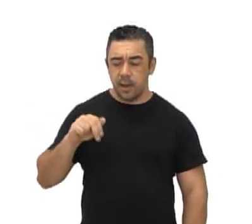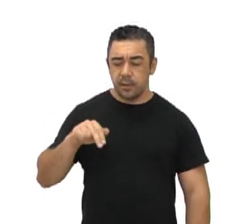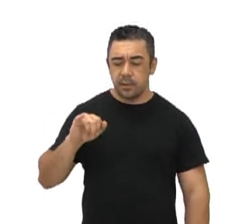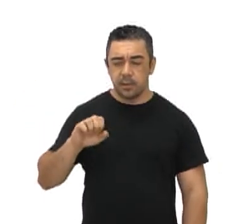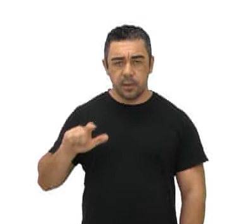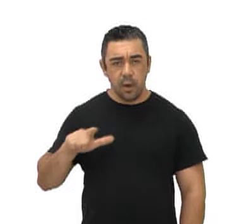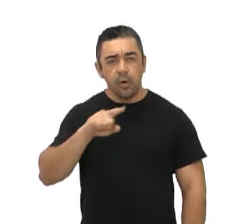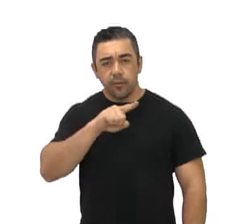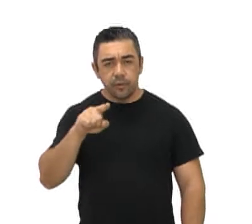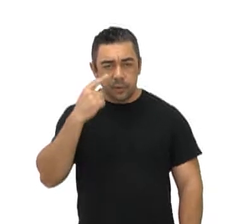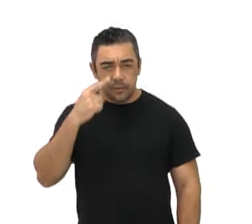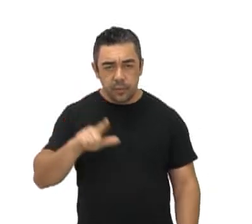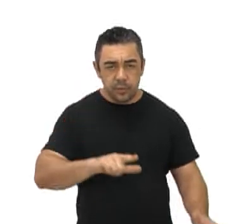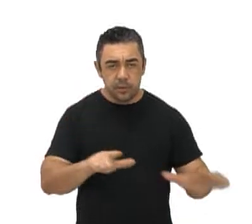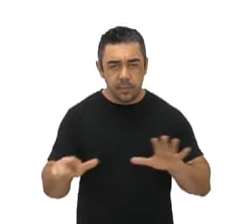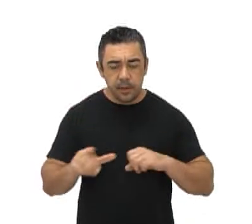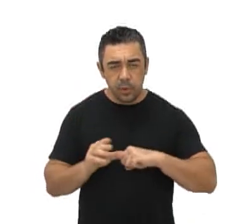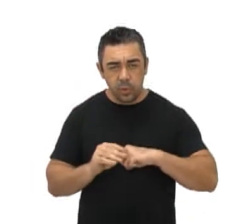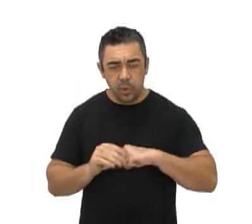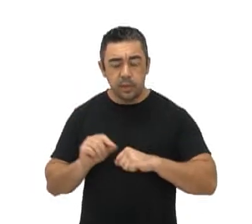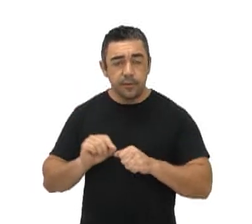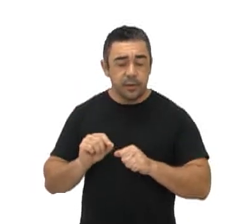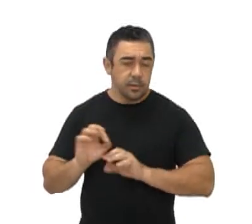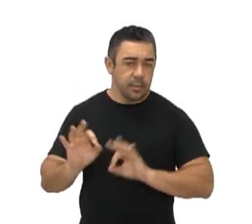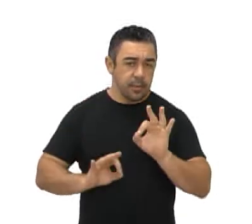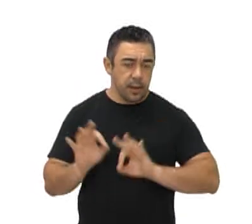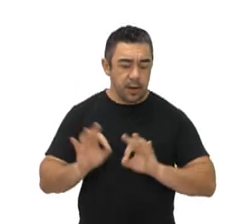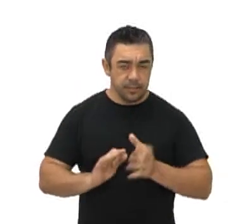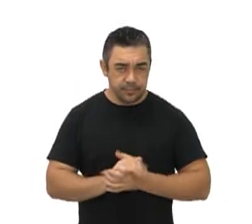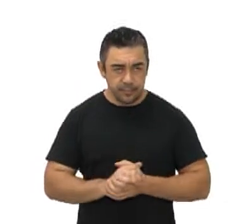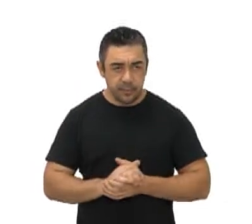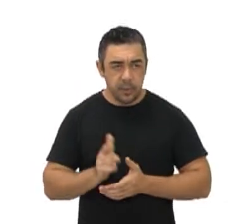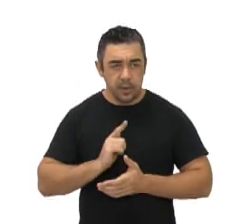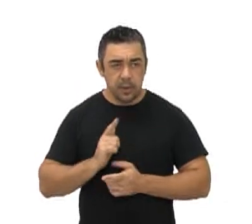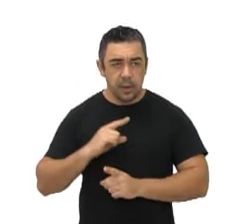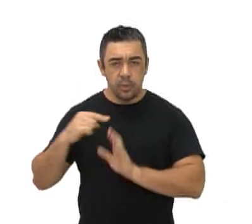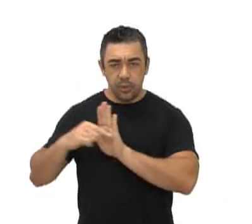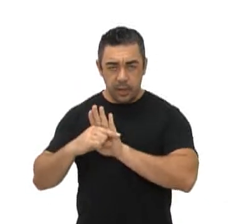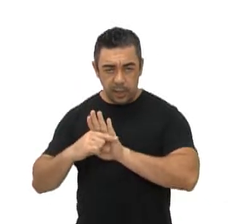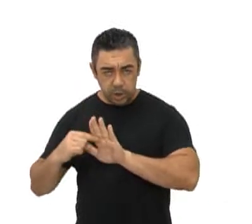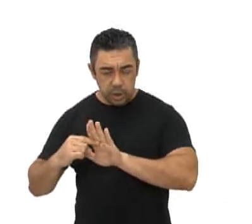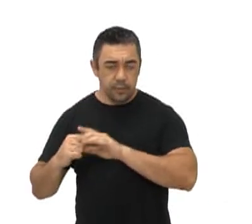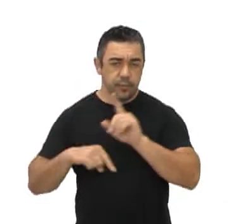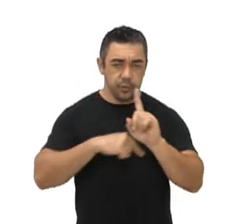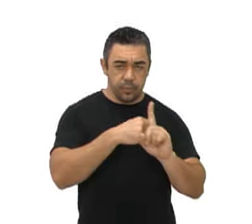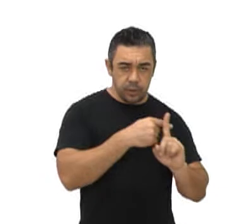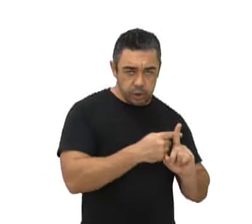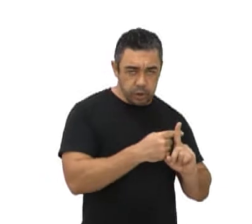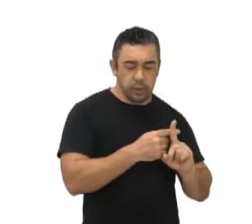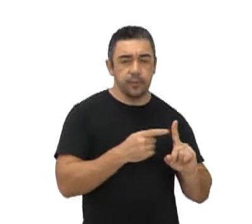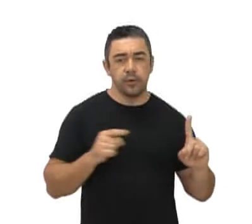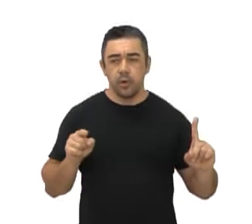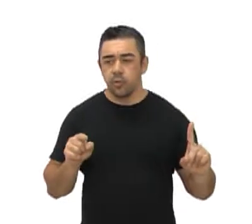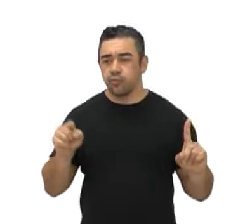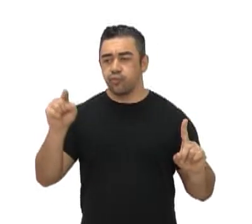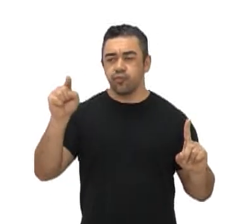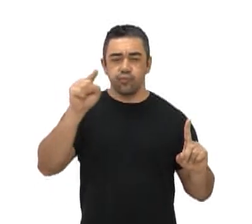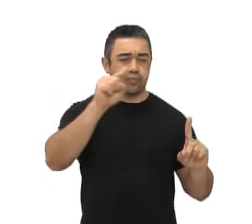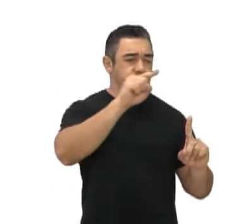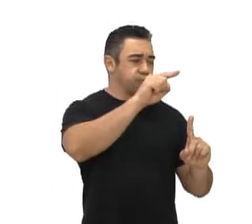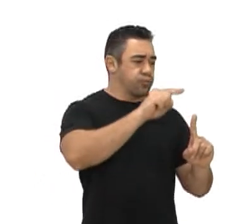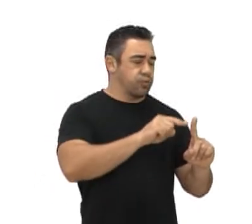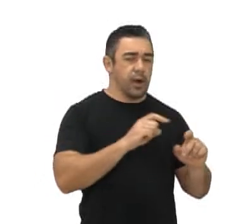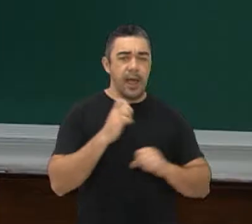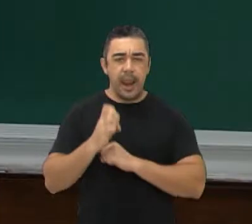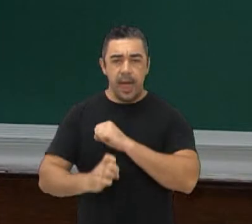do Conhecimento, pessoal fazendo no Parque da Ciência. Então, a gente tem o polo negativo, o polo positivo, os elétrons caminhando aqui pelo fio